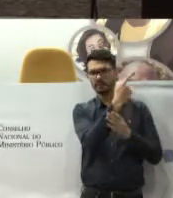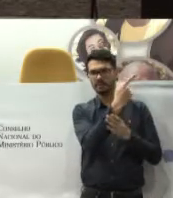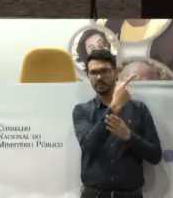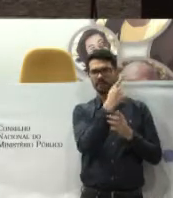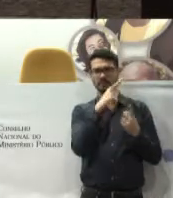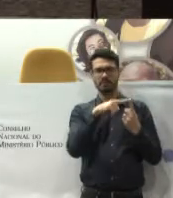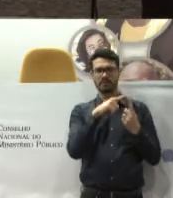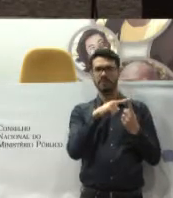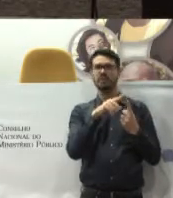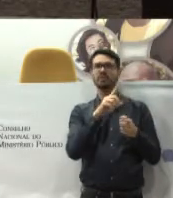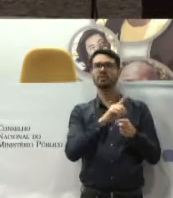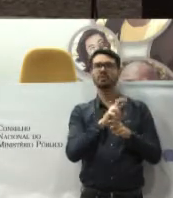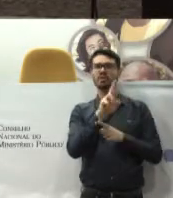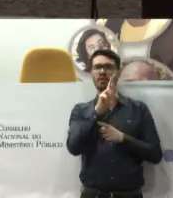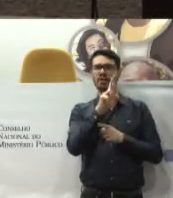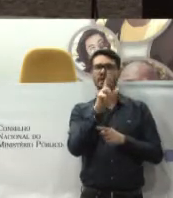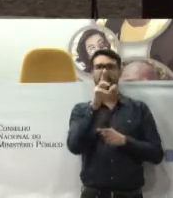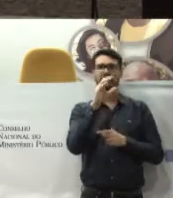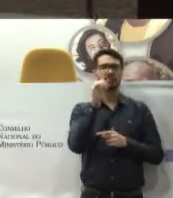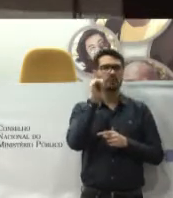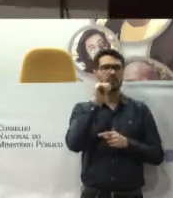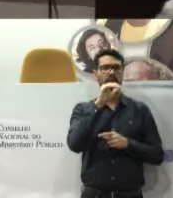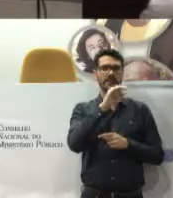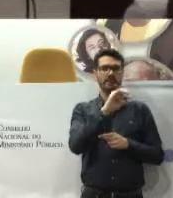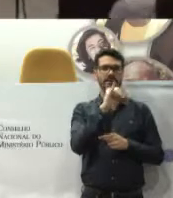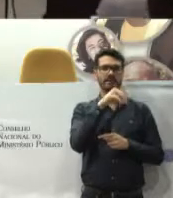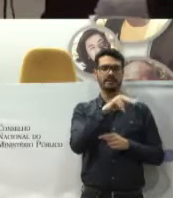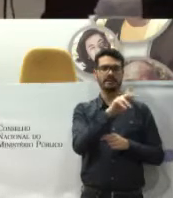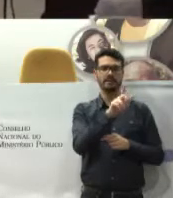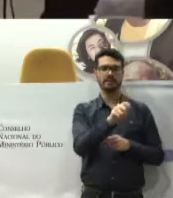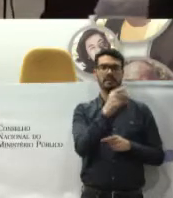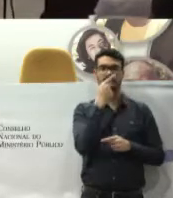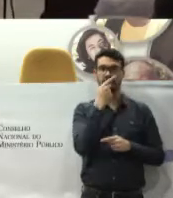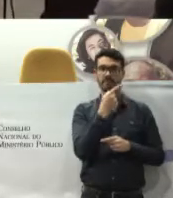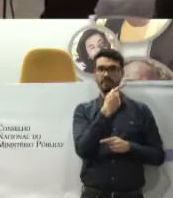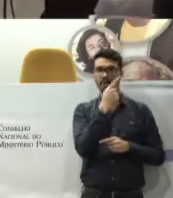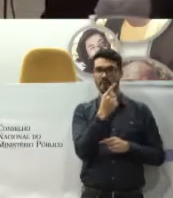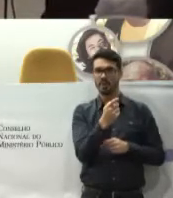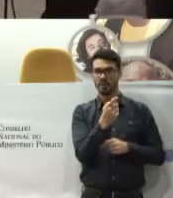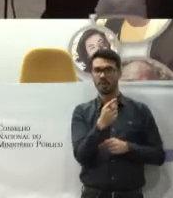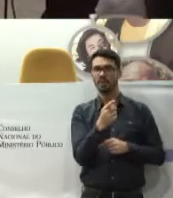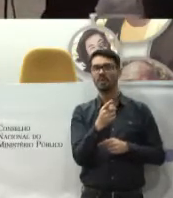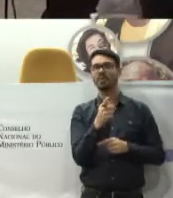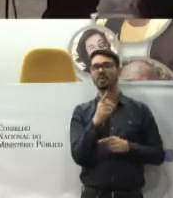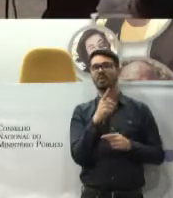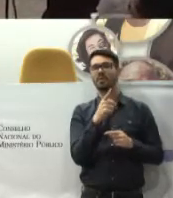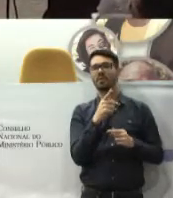pela doutora Cíntia, quando ela falou do negócio processual